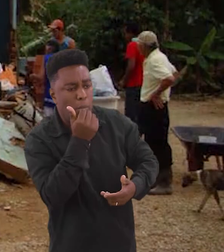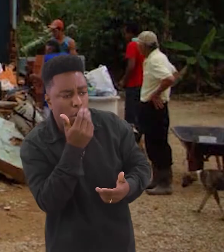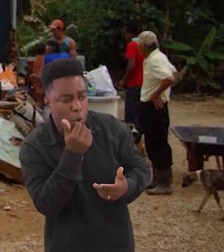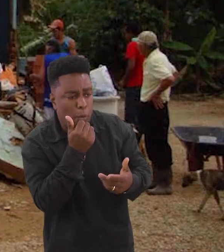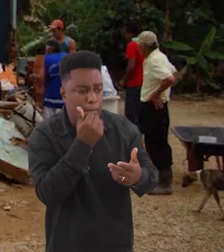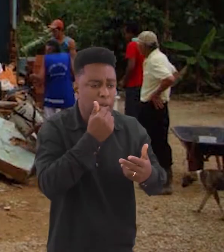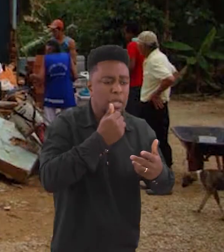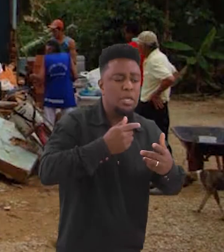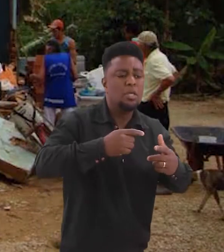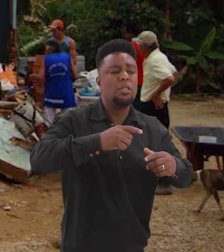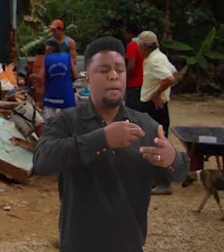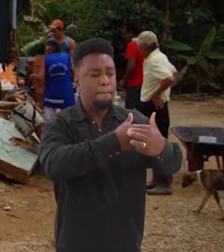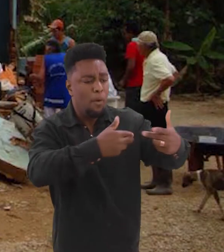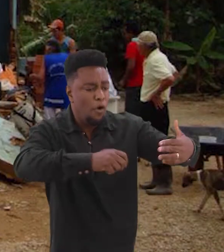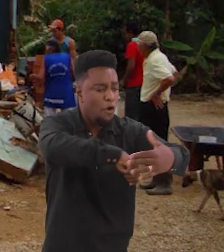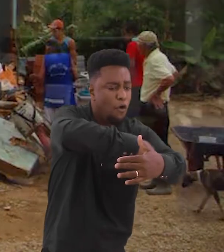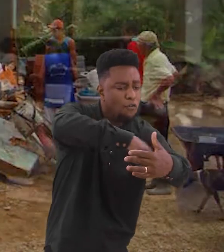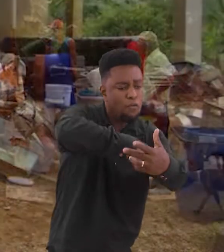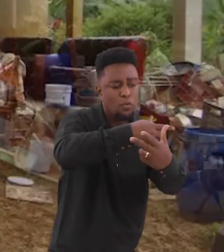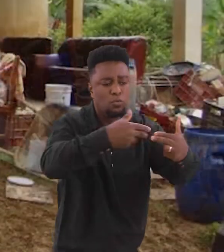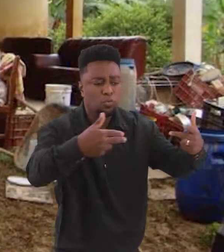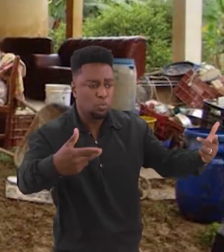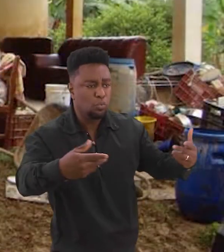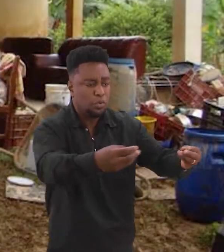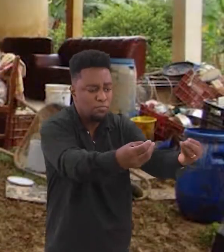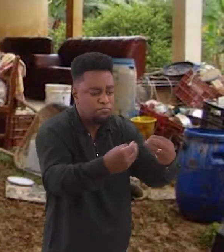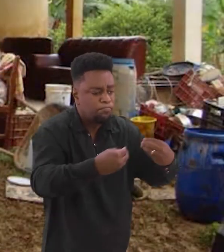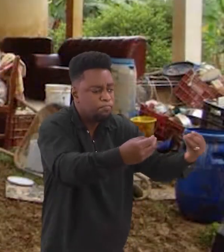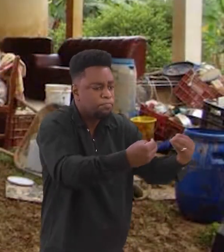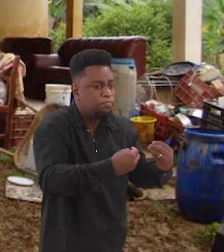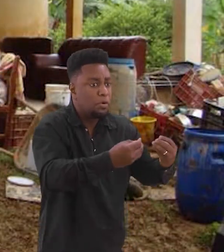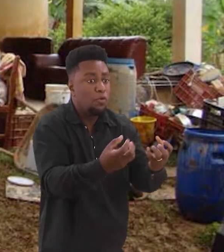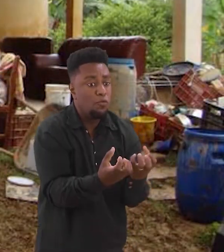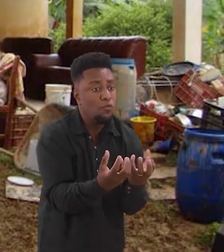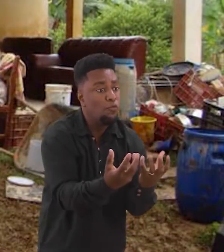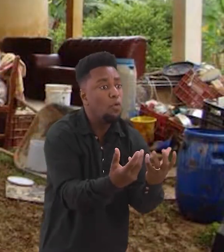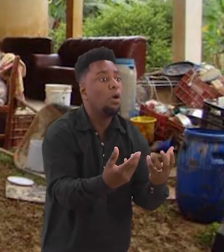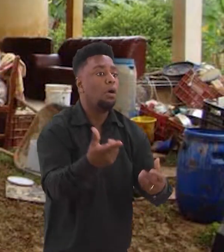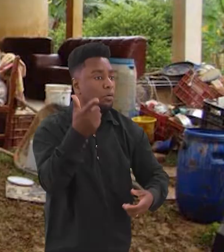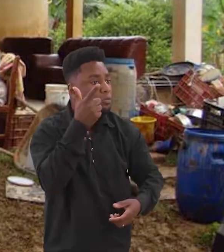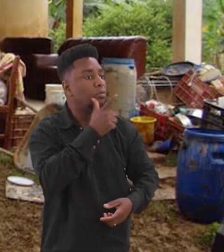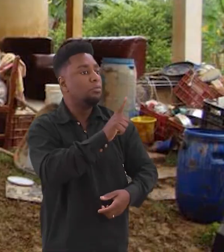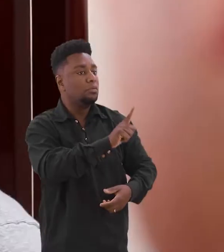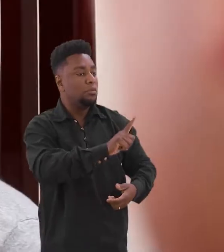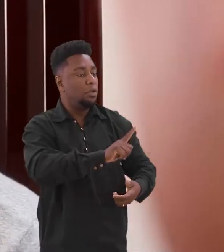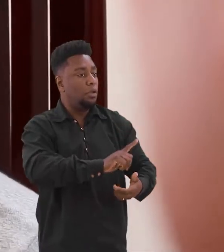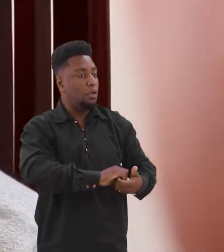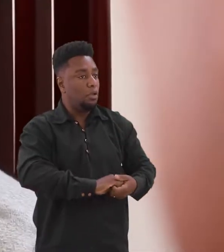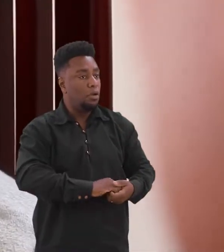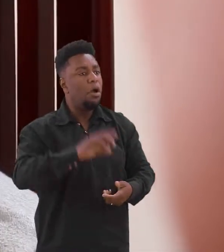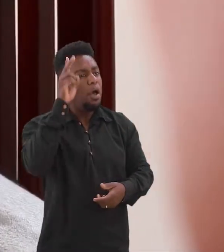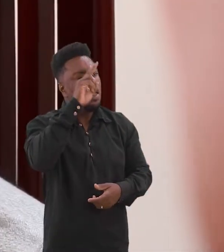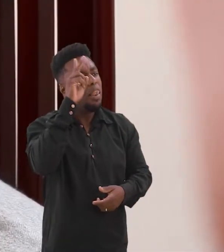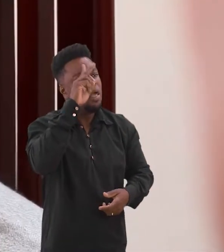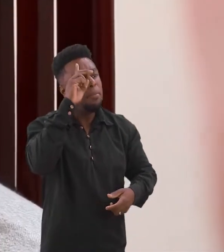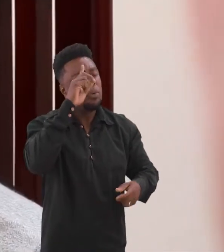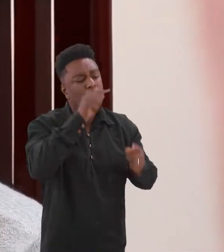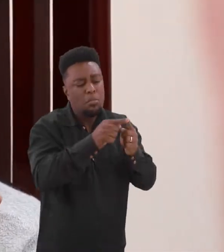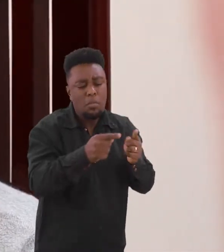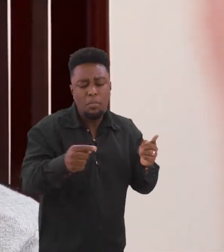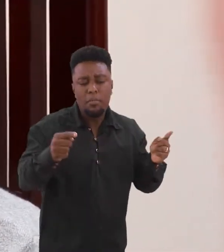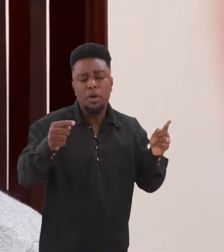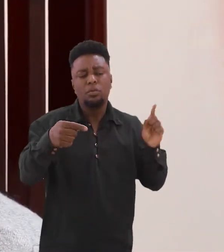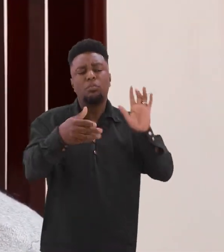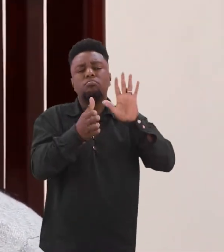alimentos, móveis, aparelhos domésticos e até um fogão nós ganhamos. Eu me lembro que naquele momento